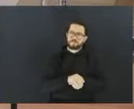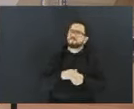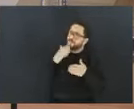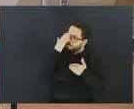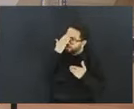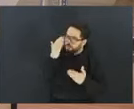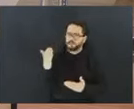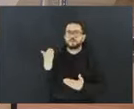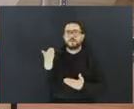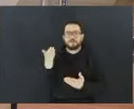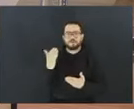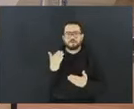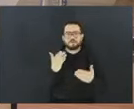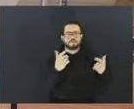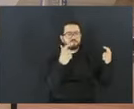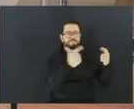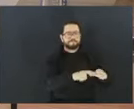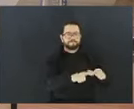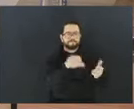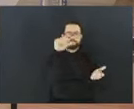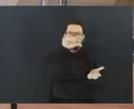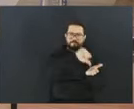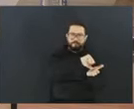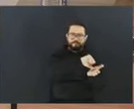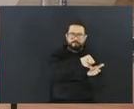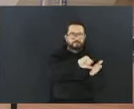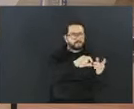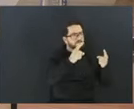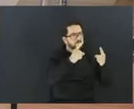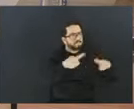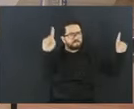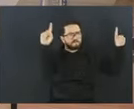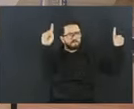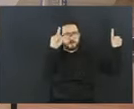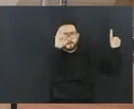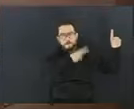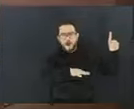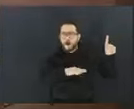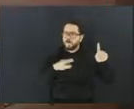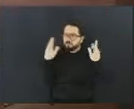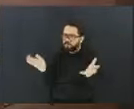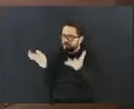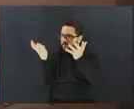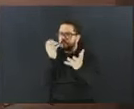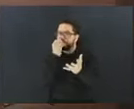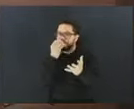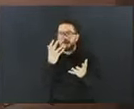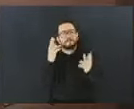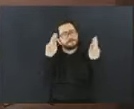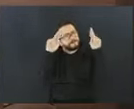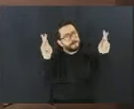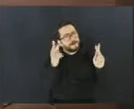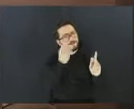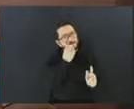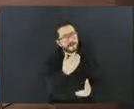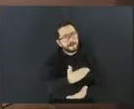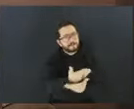estar anunciando o bem e denunciando o mal. Paz e bem. Muito obrigado a todos. Obrigado, vereador